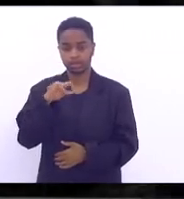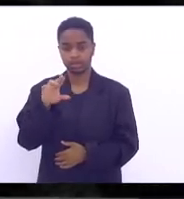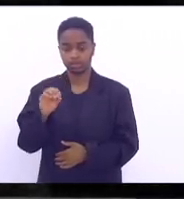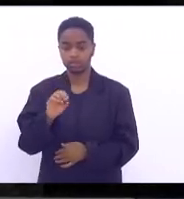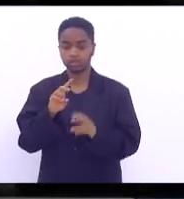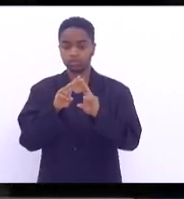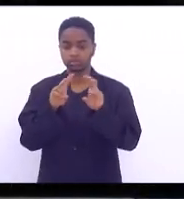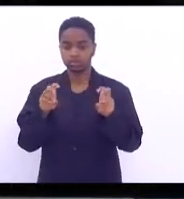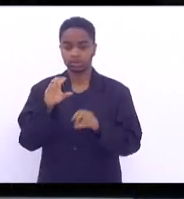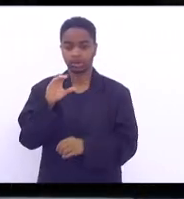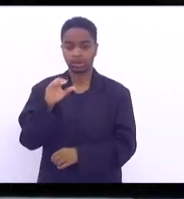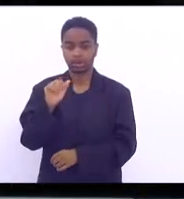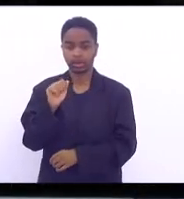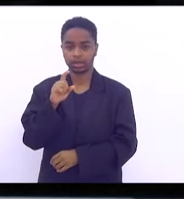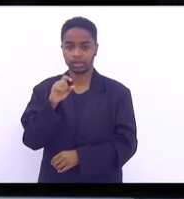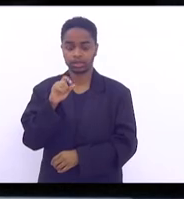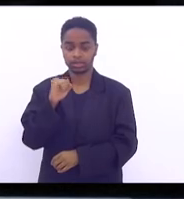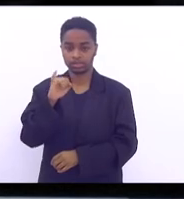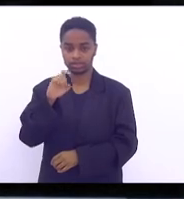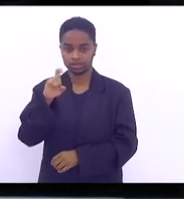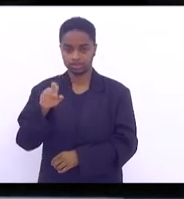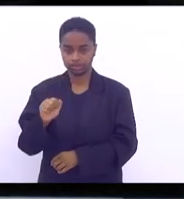postal.